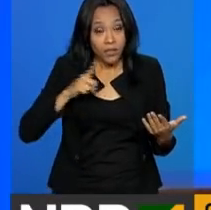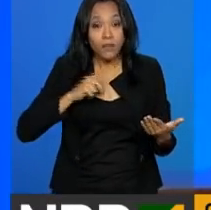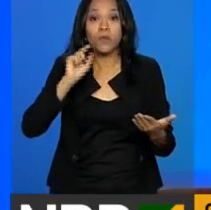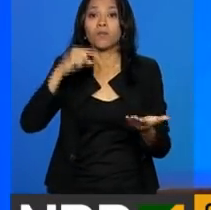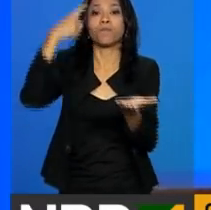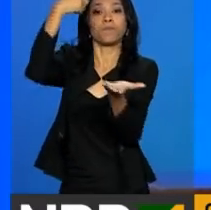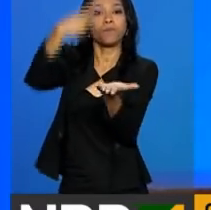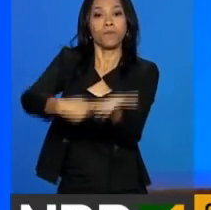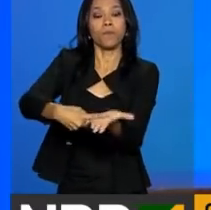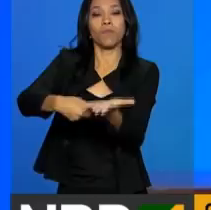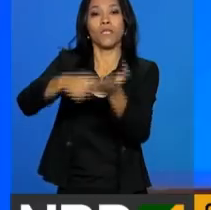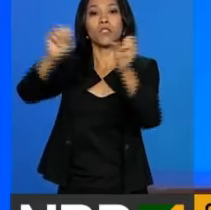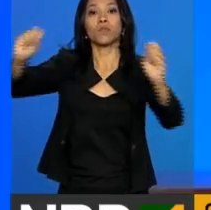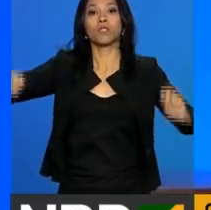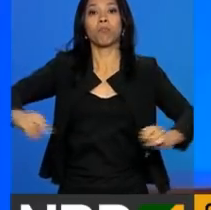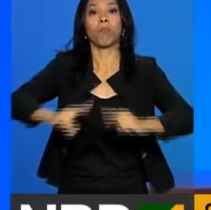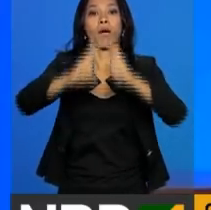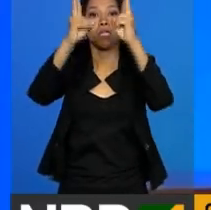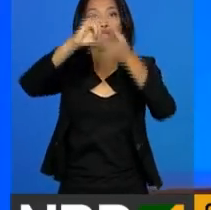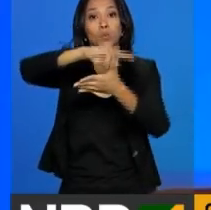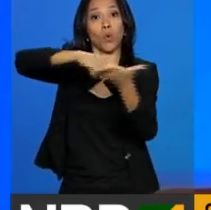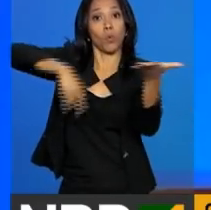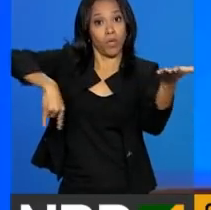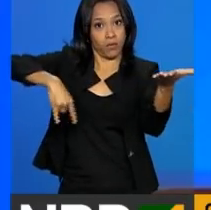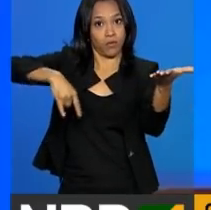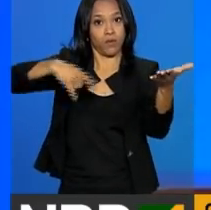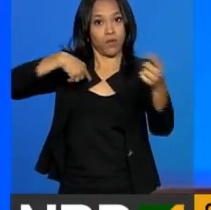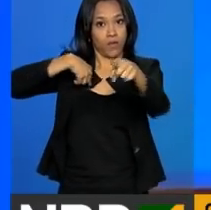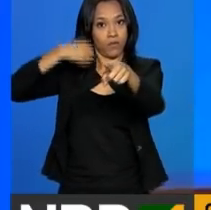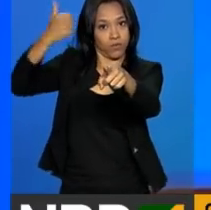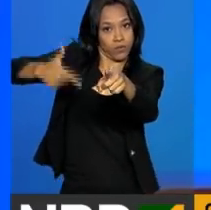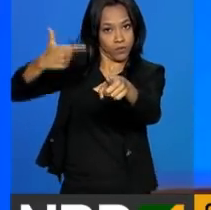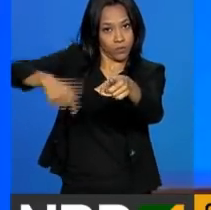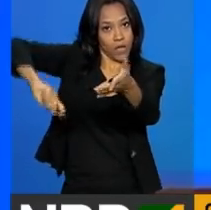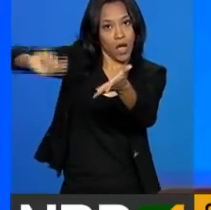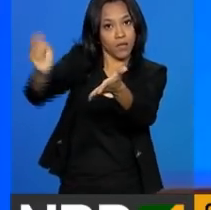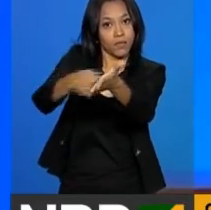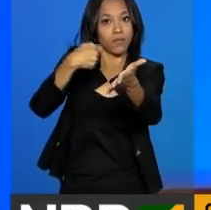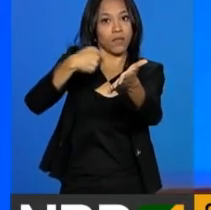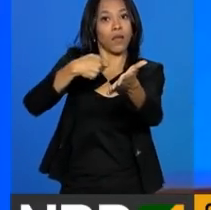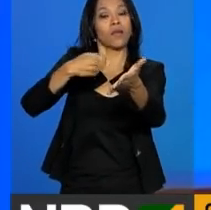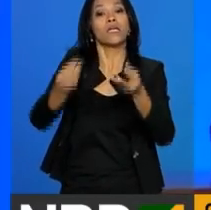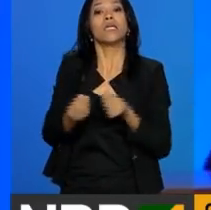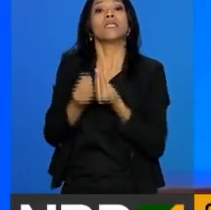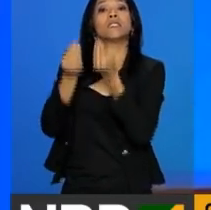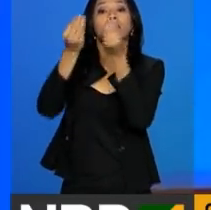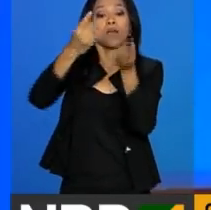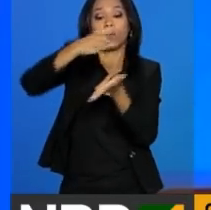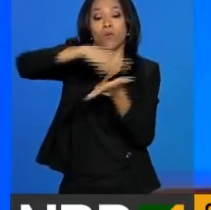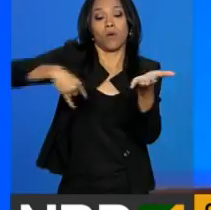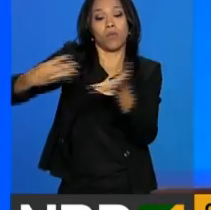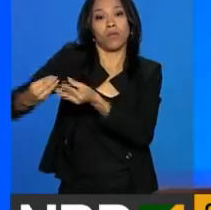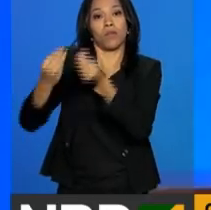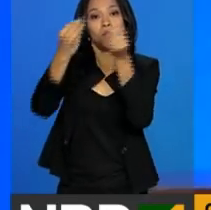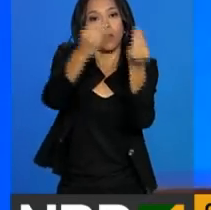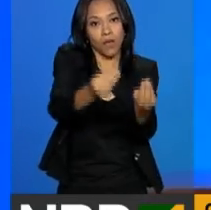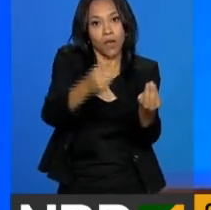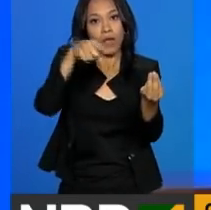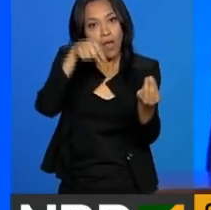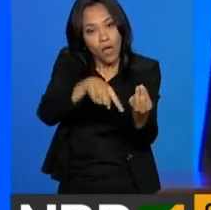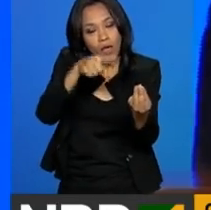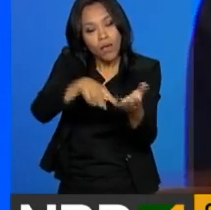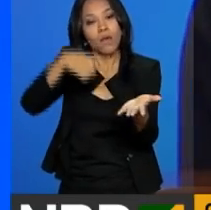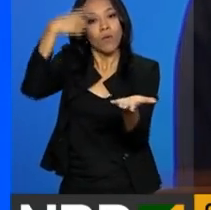segundo chefe de estado depois da china a assinar e entregar na onu o chamado acordo de paris que